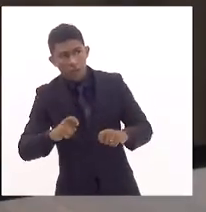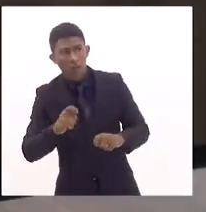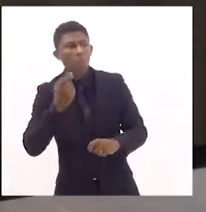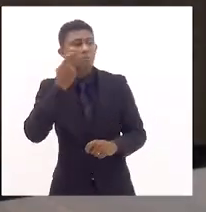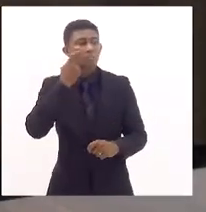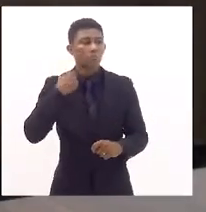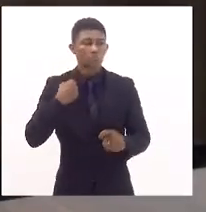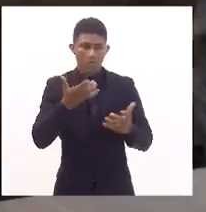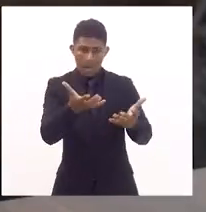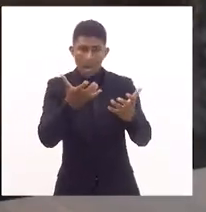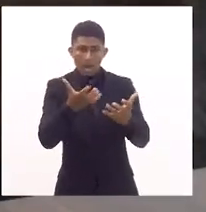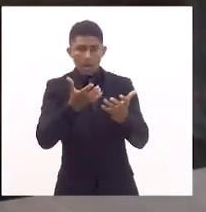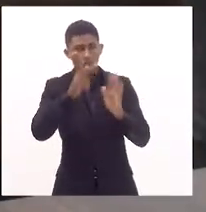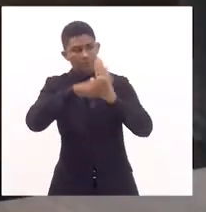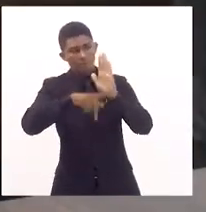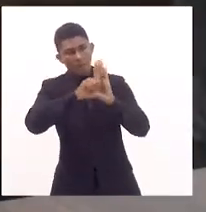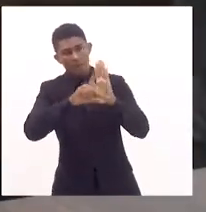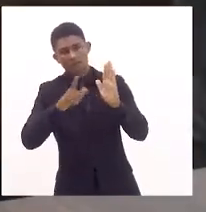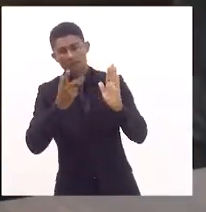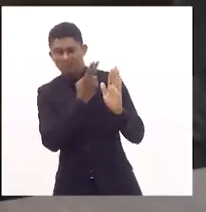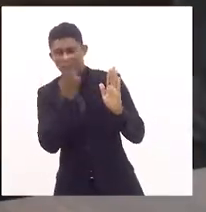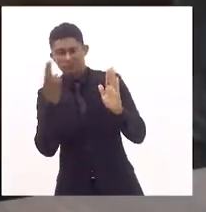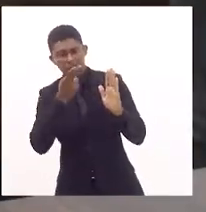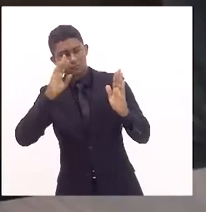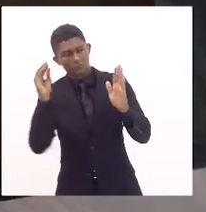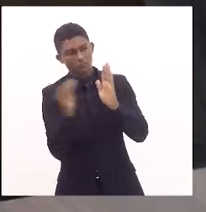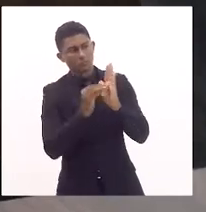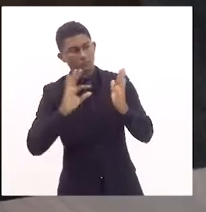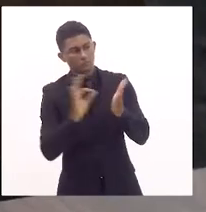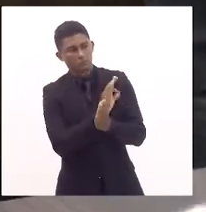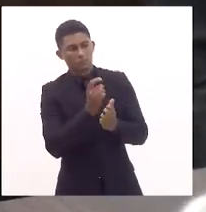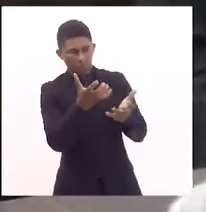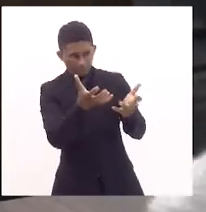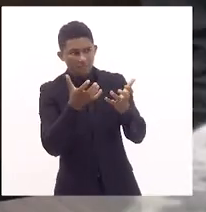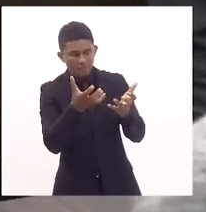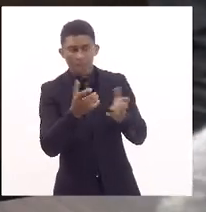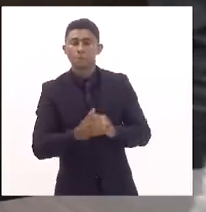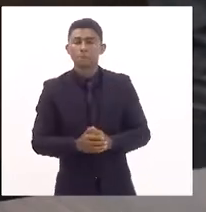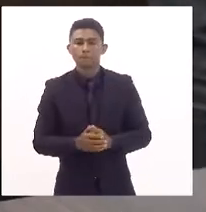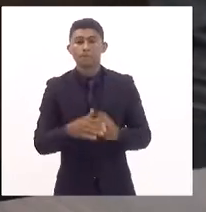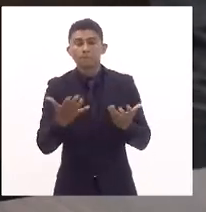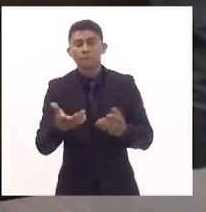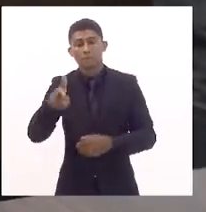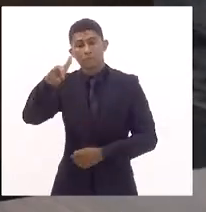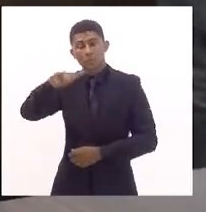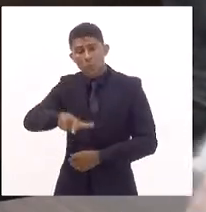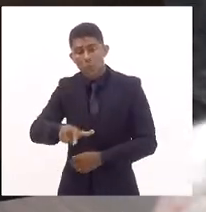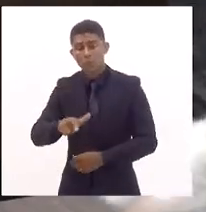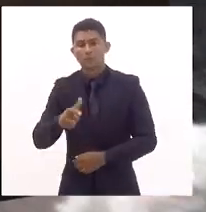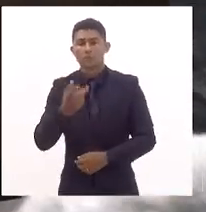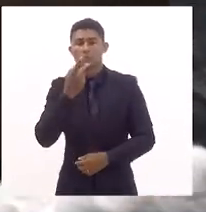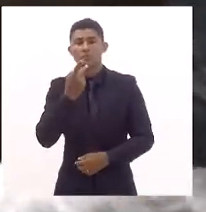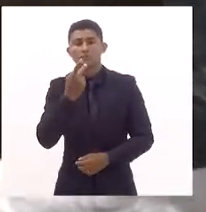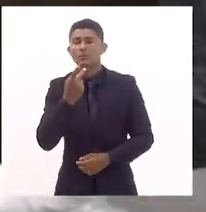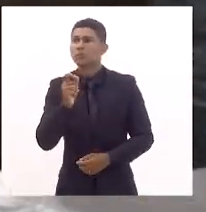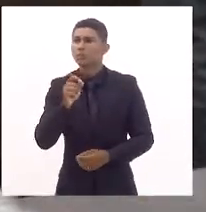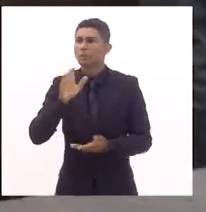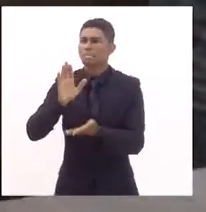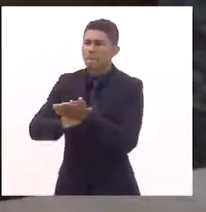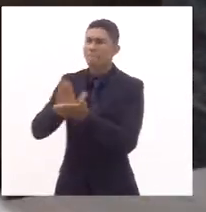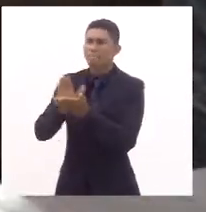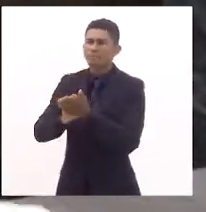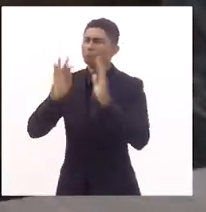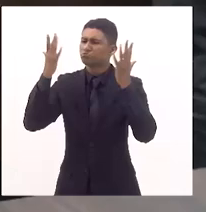nós queremos a coautoria desse projeto. Quero, mais uma vez, reforçar os meus